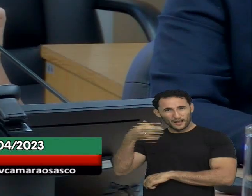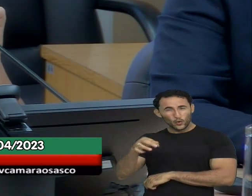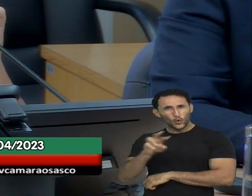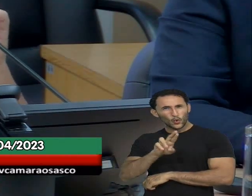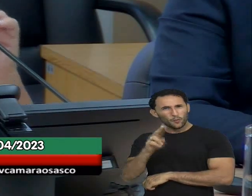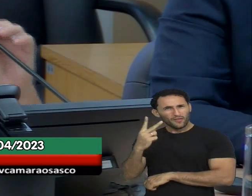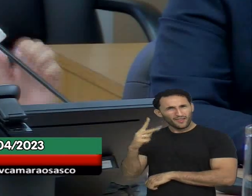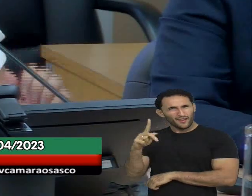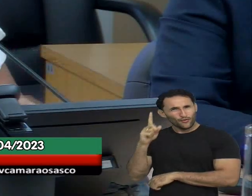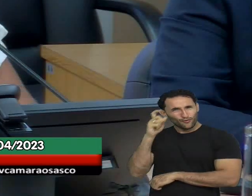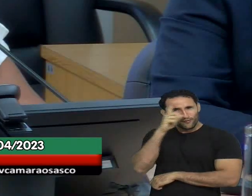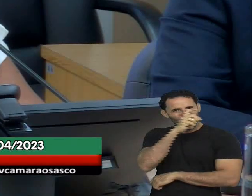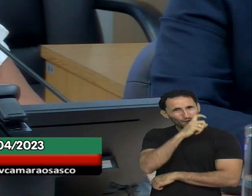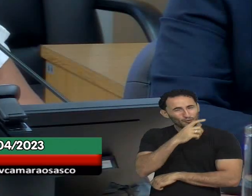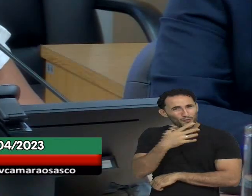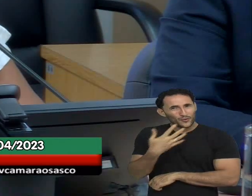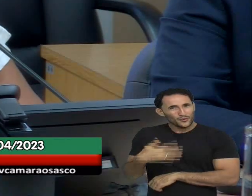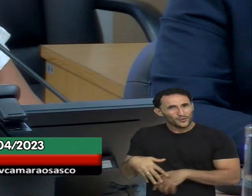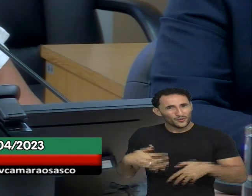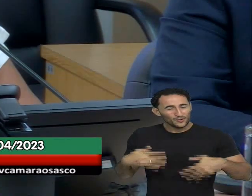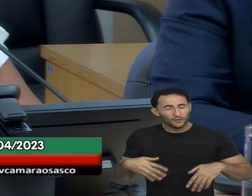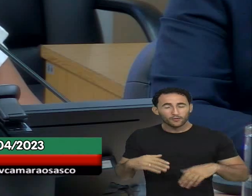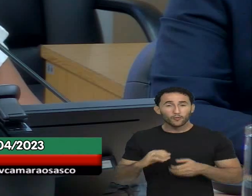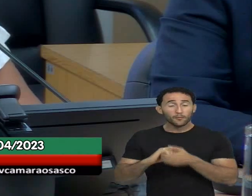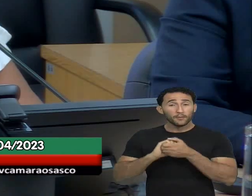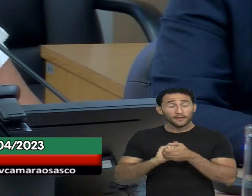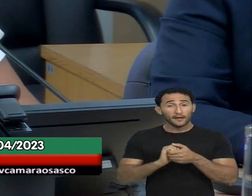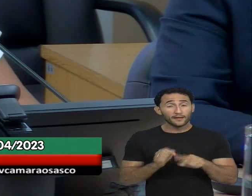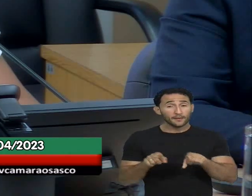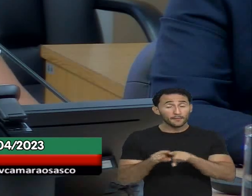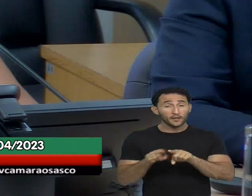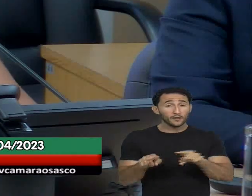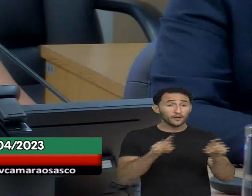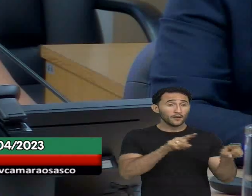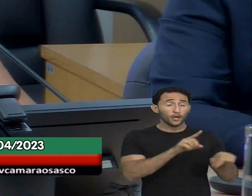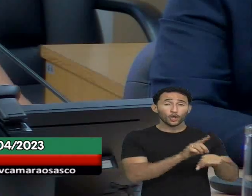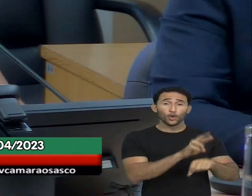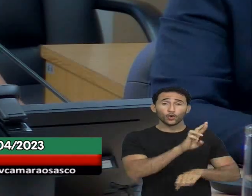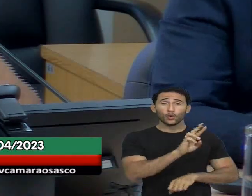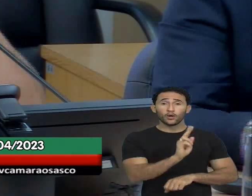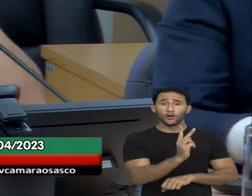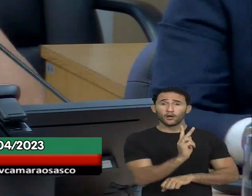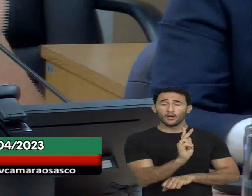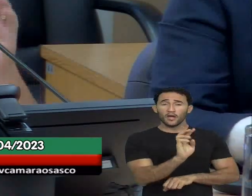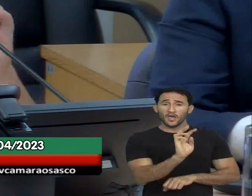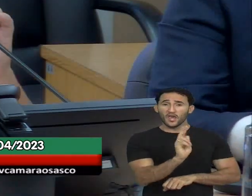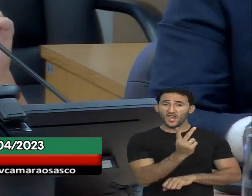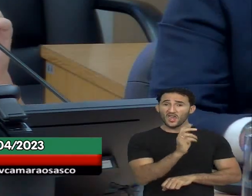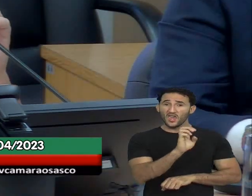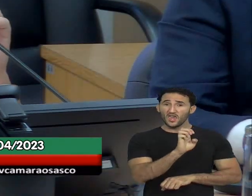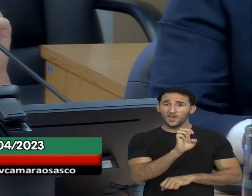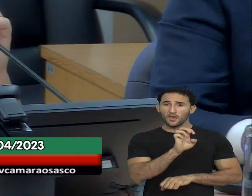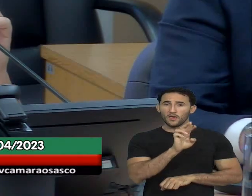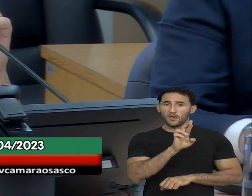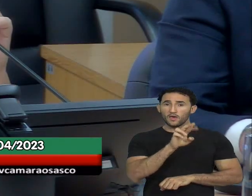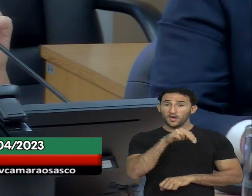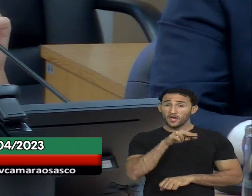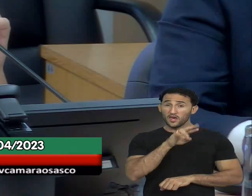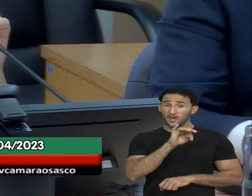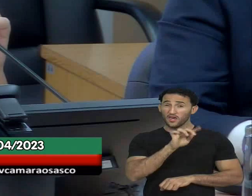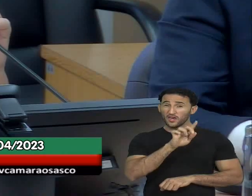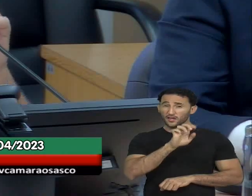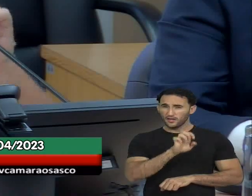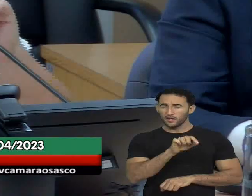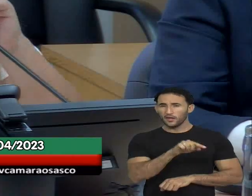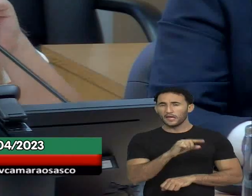difícil. Barbieri. Quero cumprimentar aqui o doutor Henrique, que está aqui conosco. Doutor Henrique Cardoso.